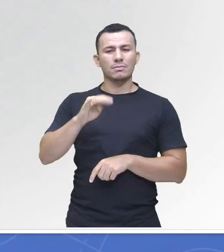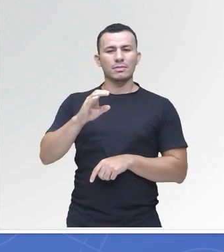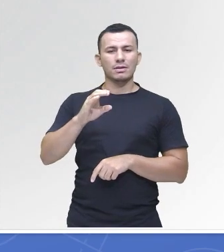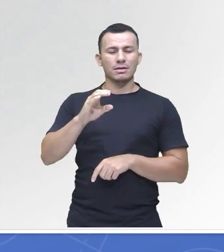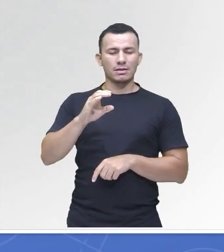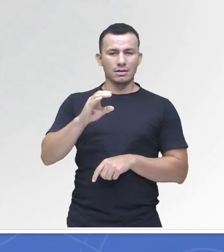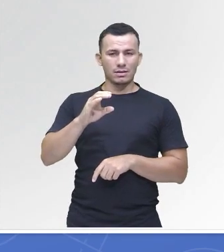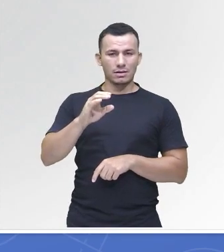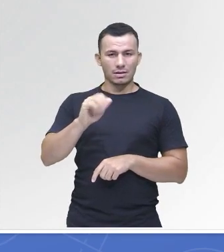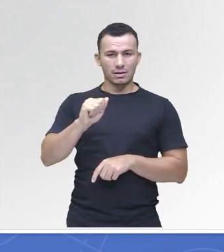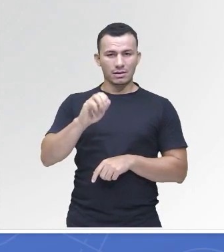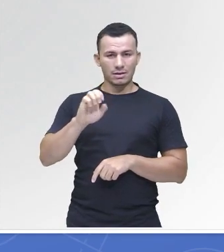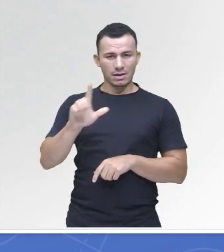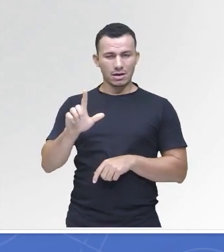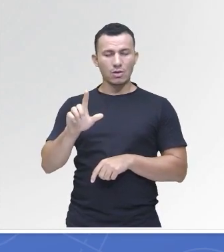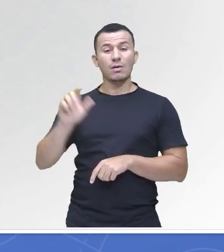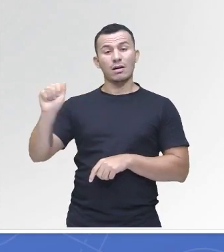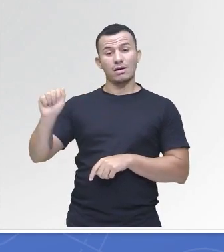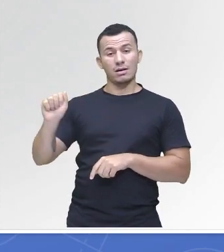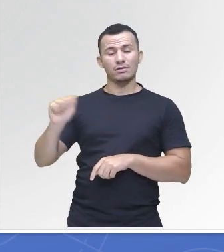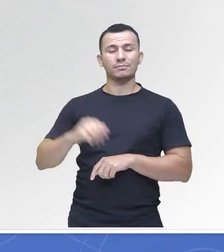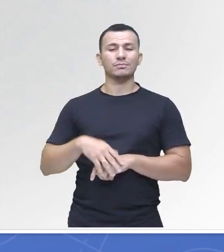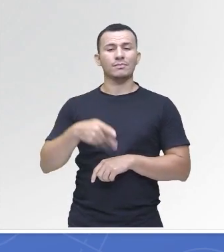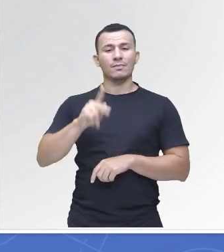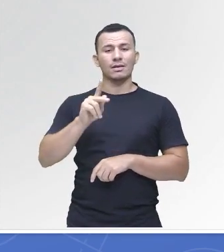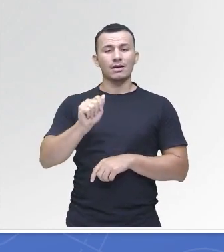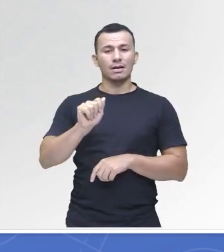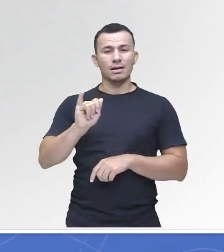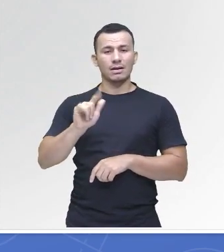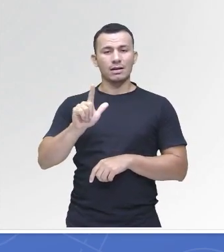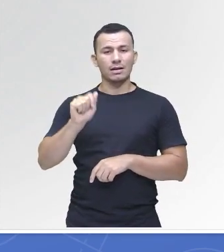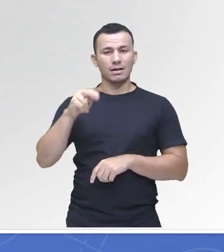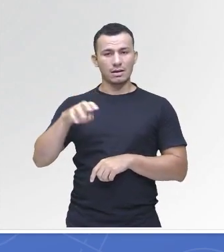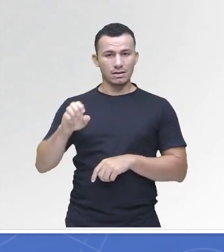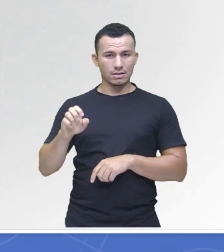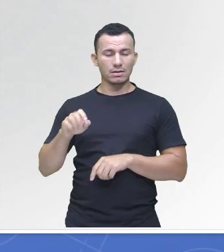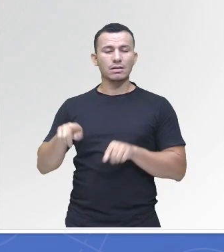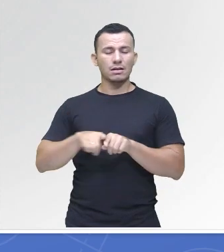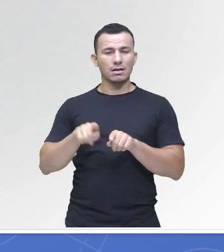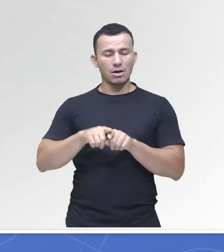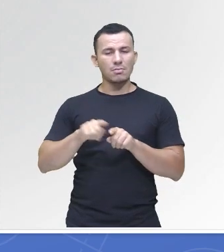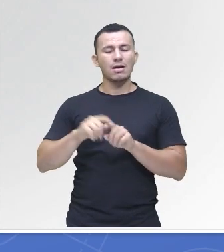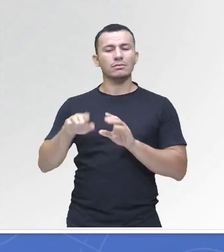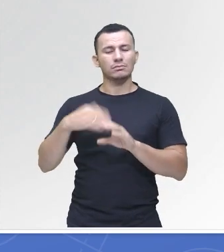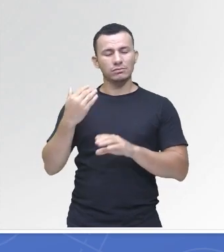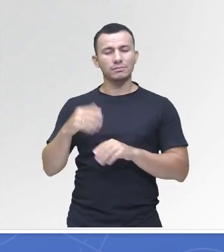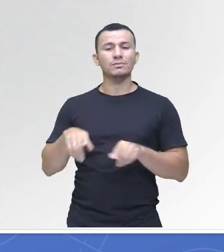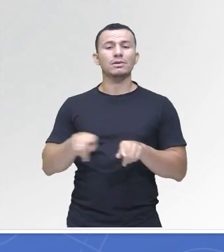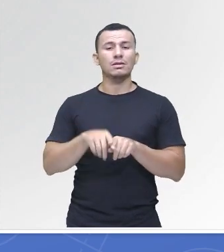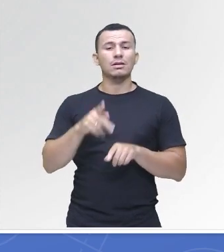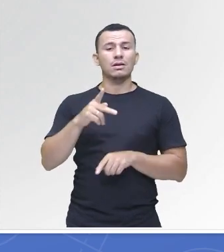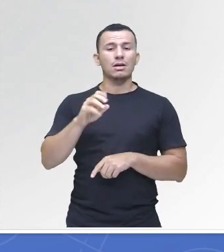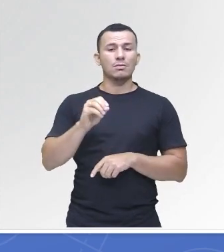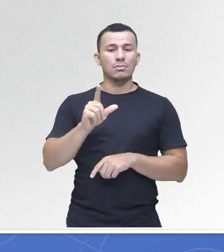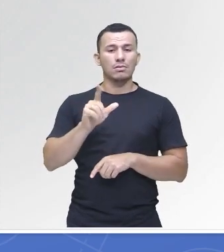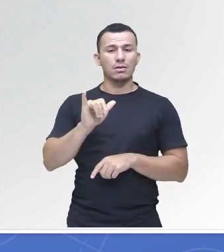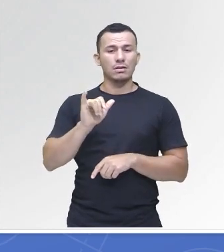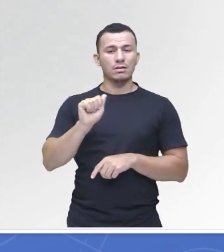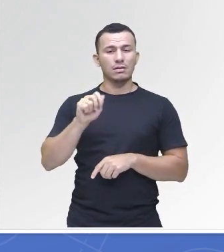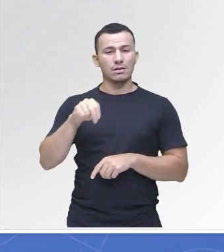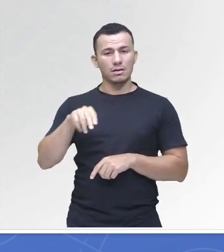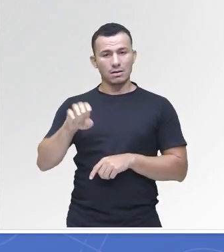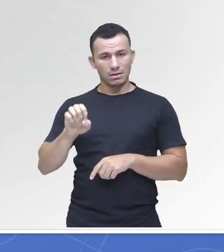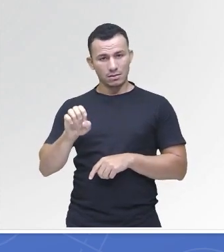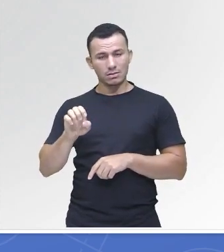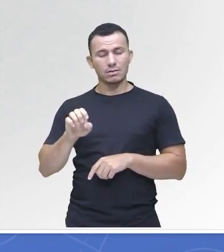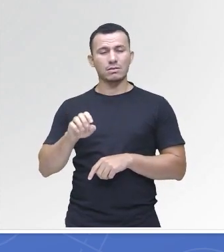letra A. A Kailane, né? Temos a participação da Kailane, da Poliane também, né? Que marcou